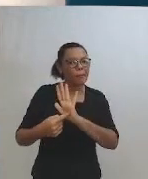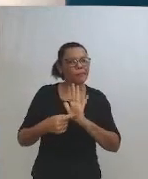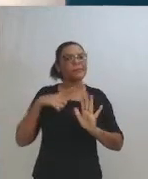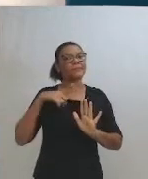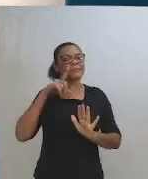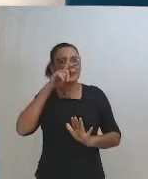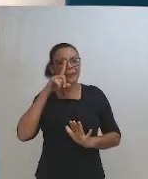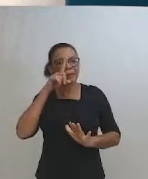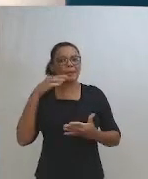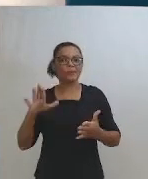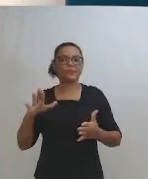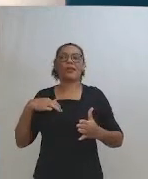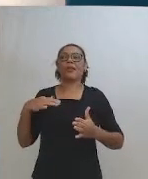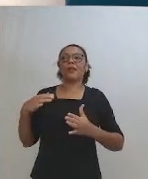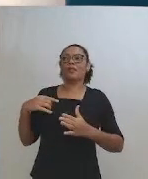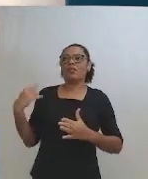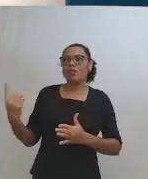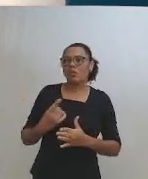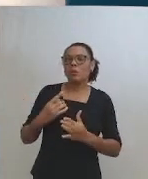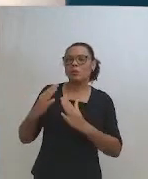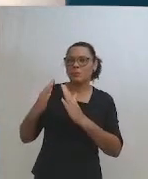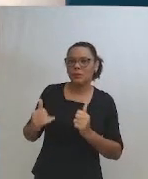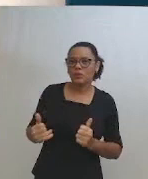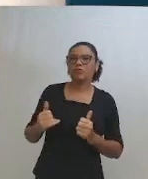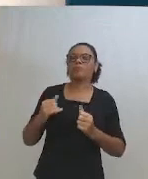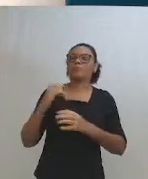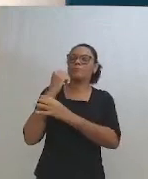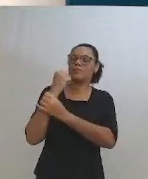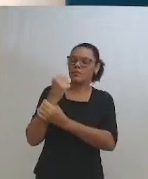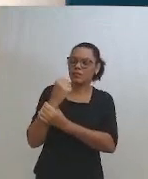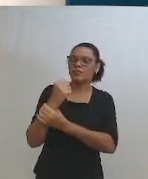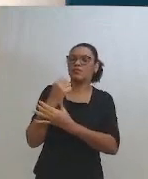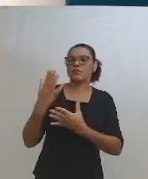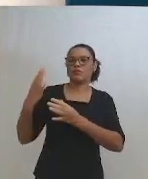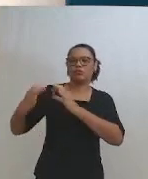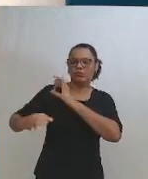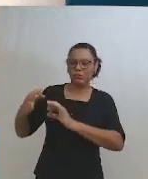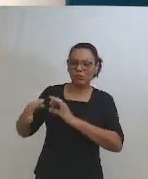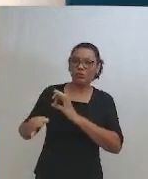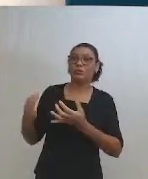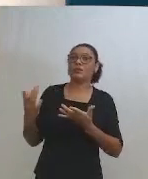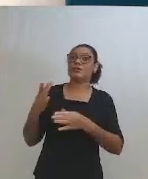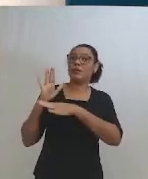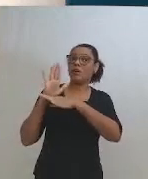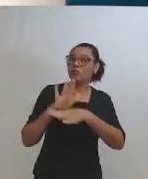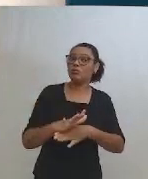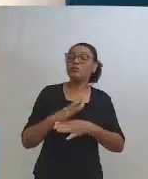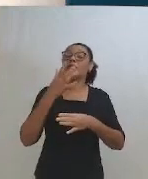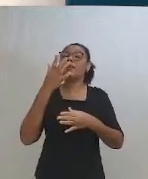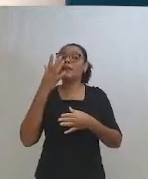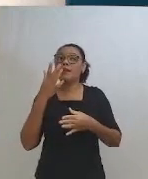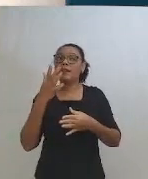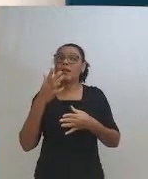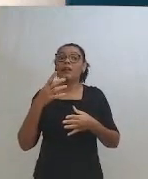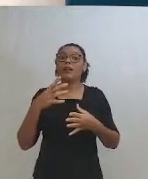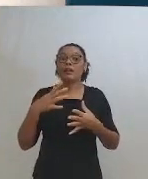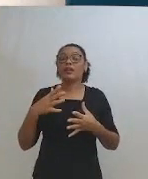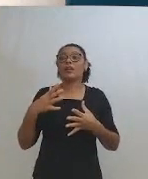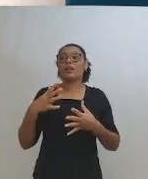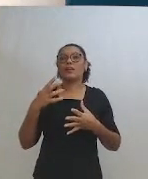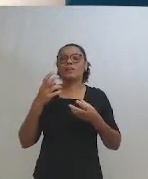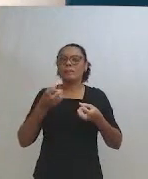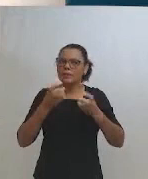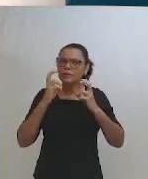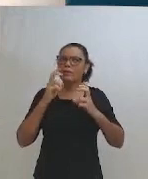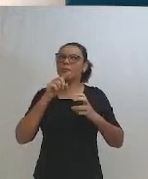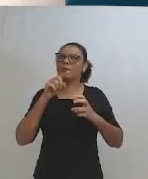que a segurança jurídica prevaleça nesse caso, que se reconheça que aqueles que comparecem às